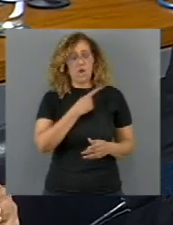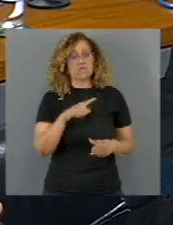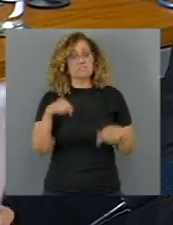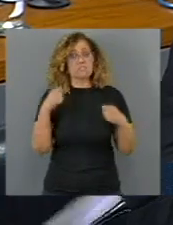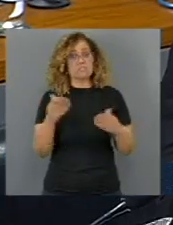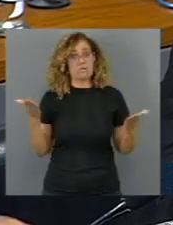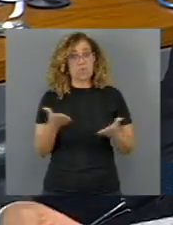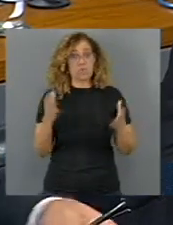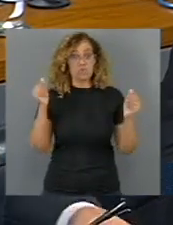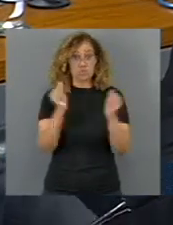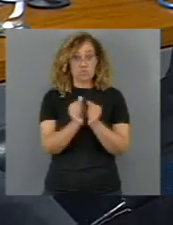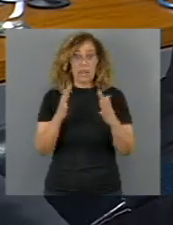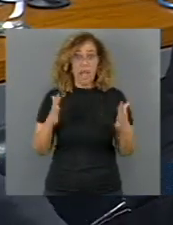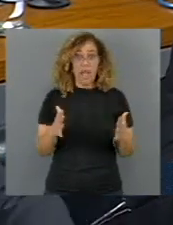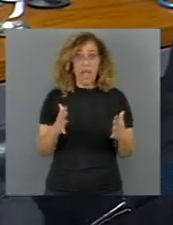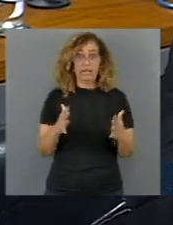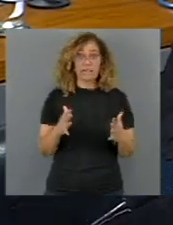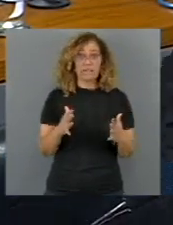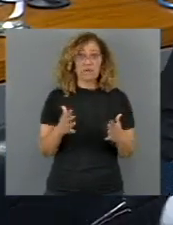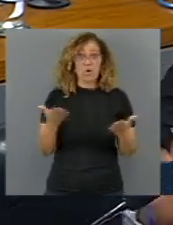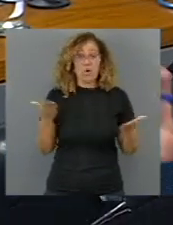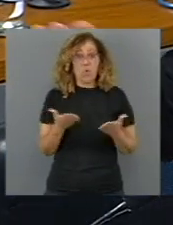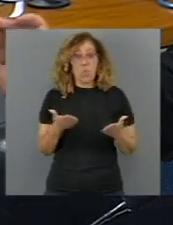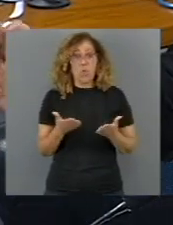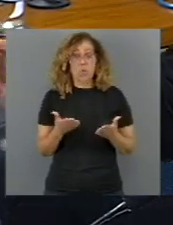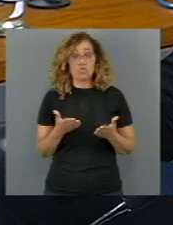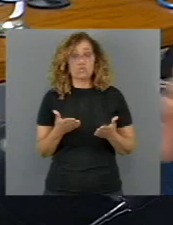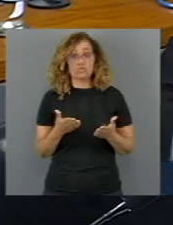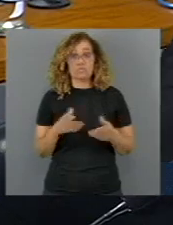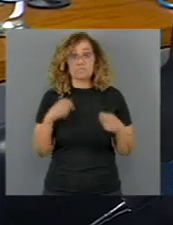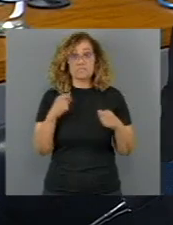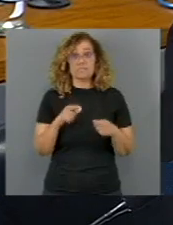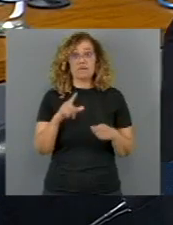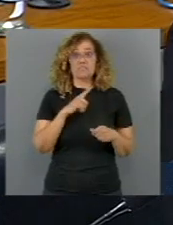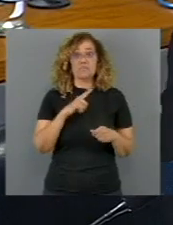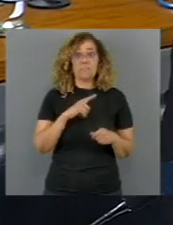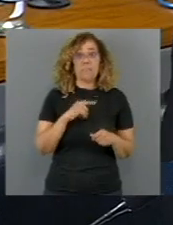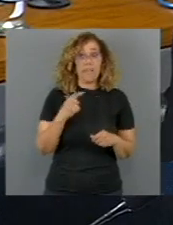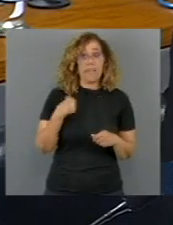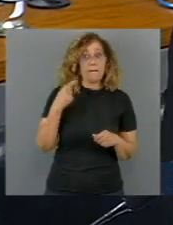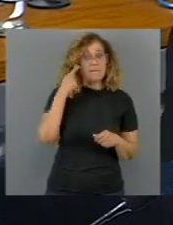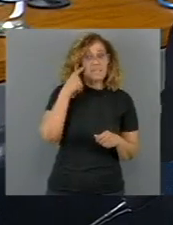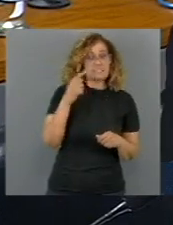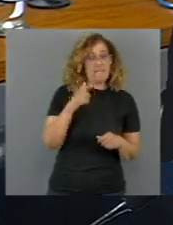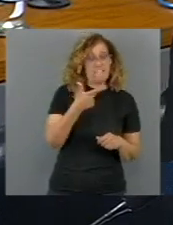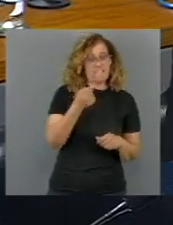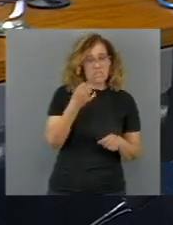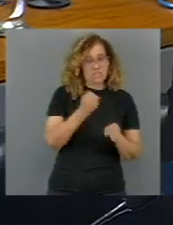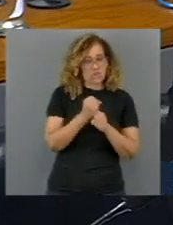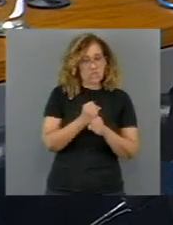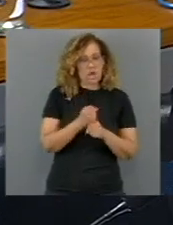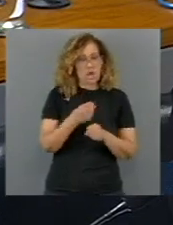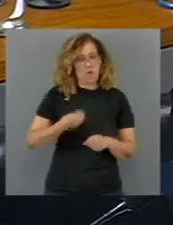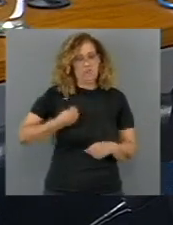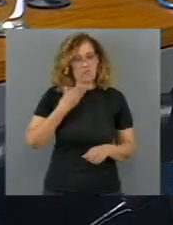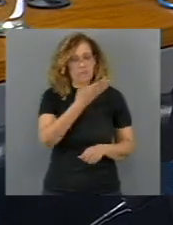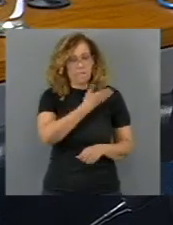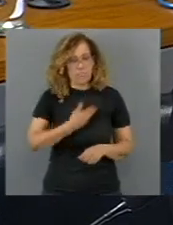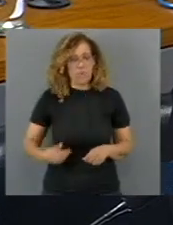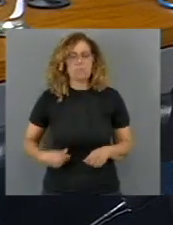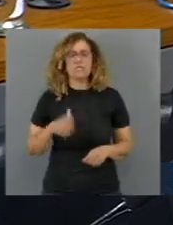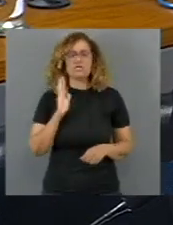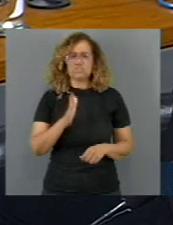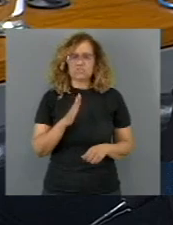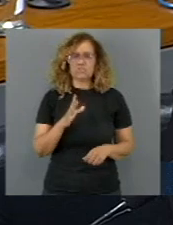nessa comissão hoje, que foi extrema esquerda elogiar um policial militar. Eu confesso que assim, eu tenho mais de 20 anos na vida pública e eu já